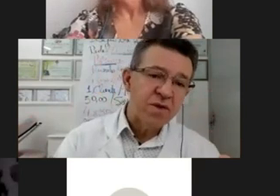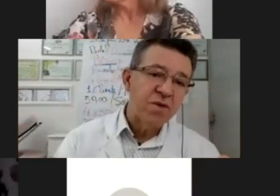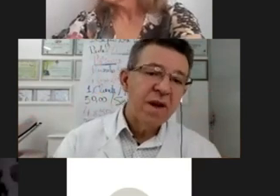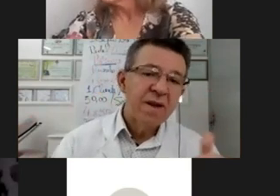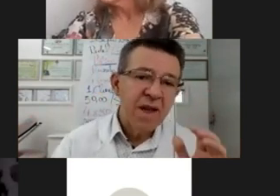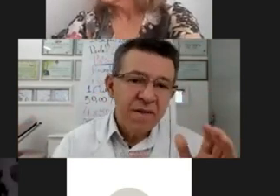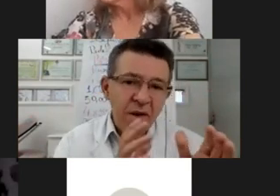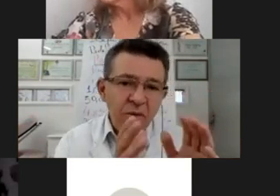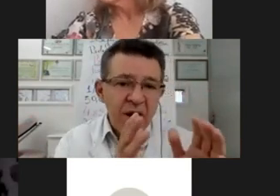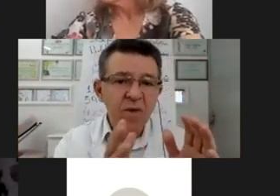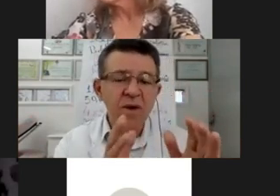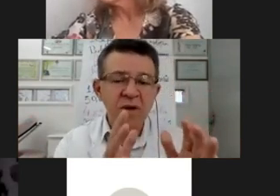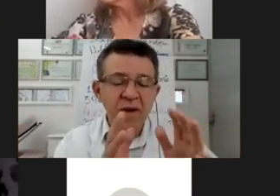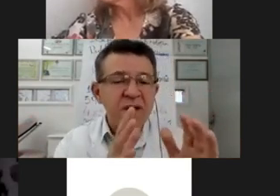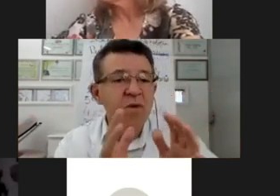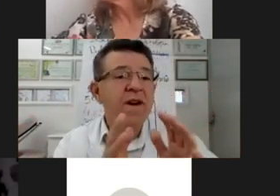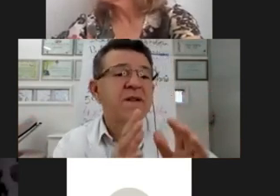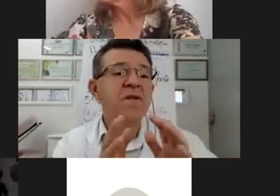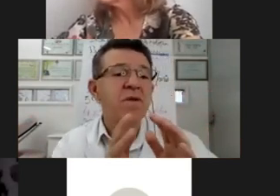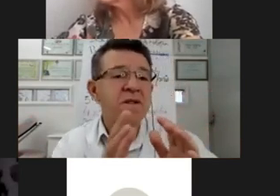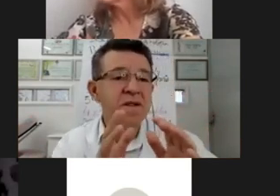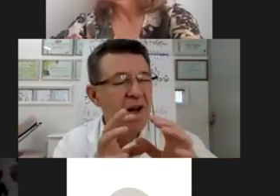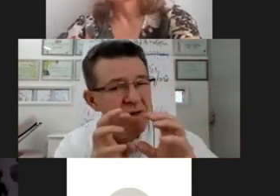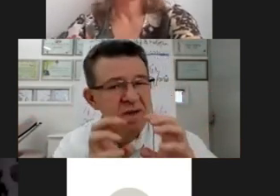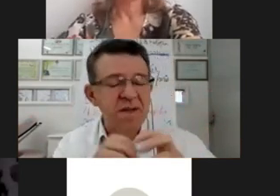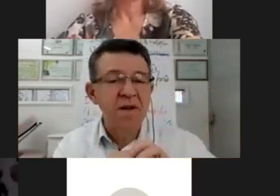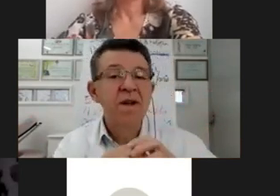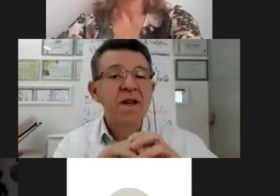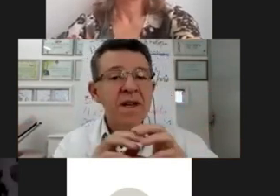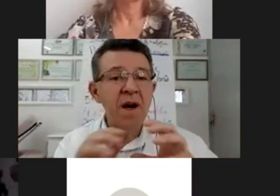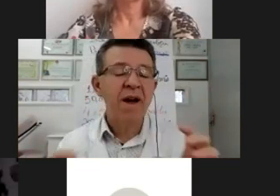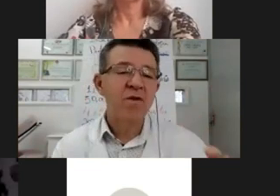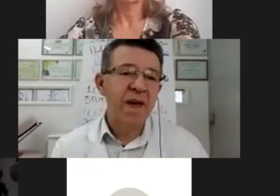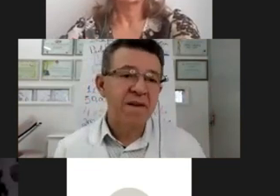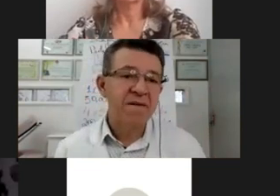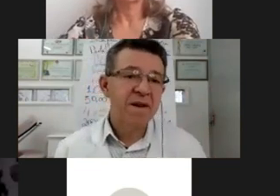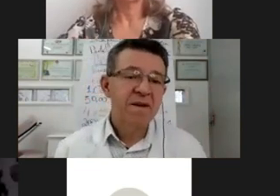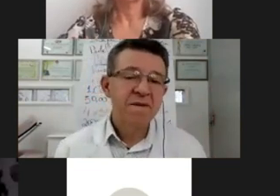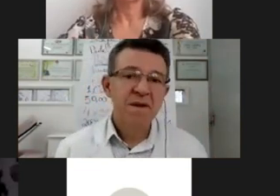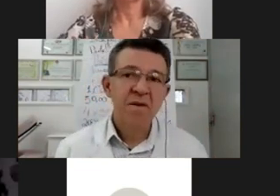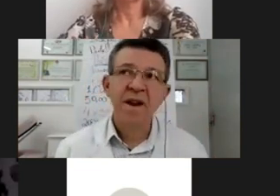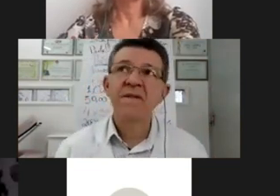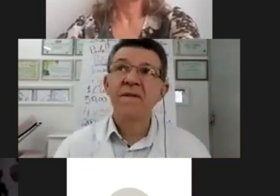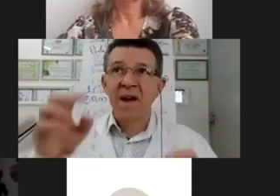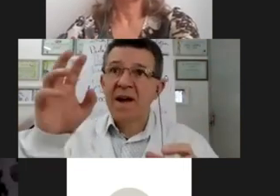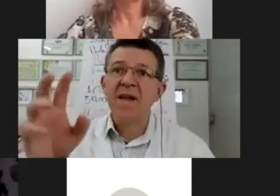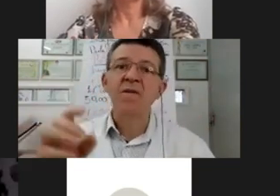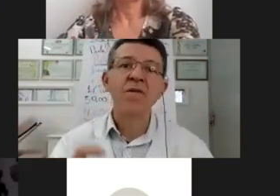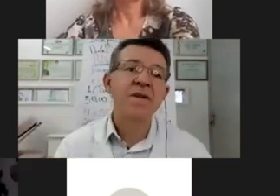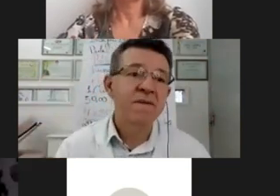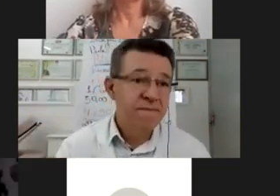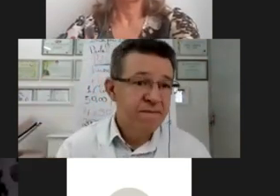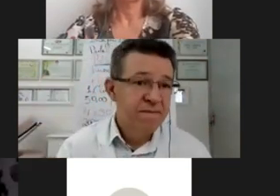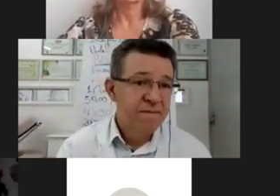tudo isso, teve alguma coisa, alguma sequência de coisas que aconteceram e não caiu bem? O cliente vai falar, ah,